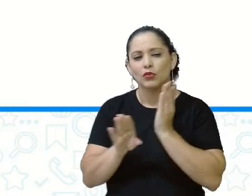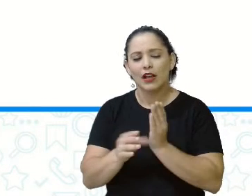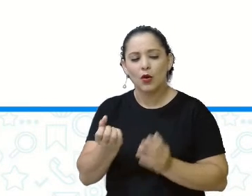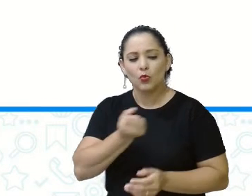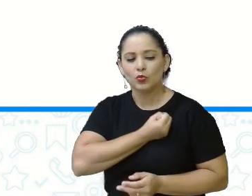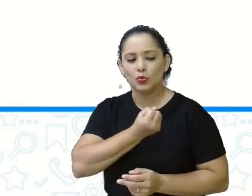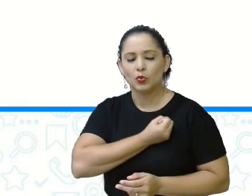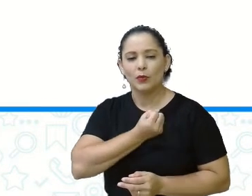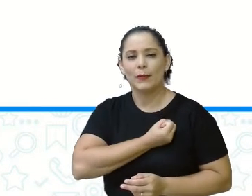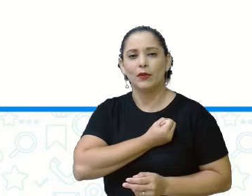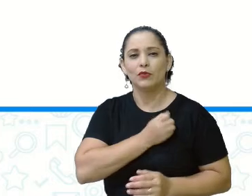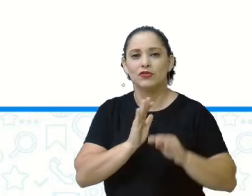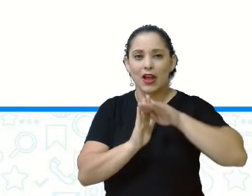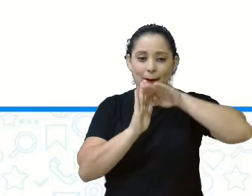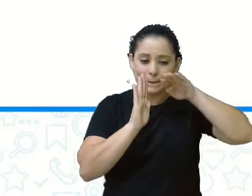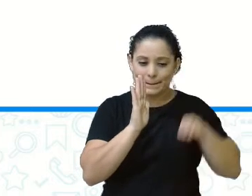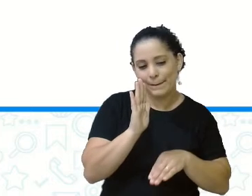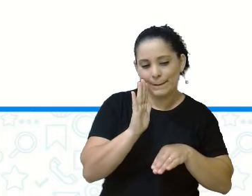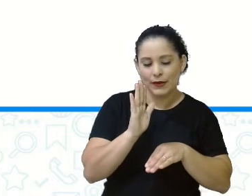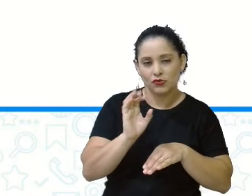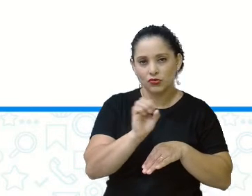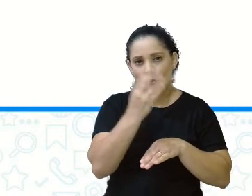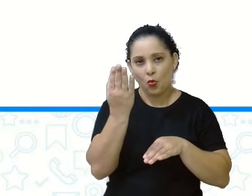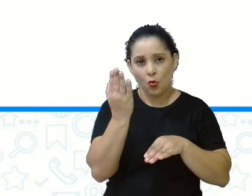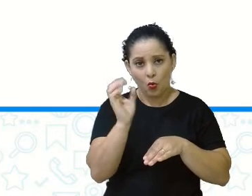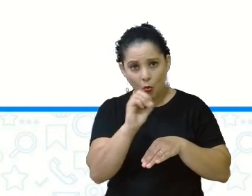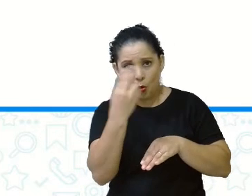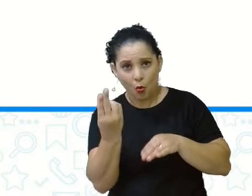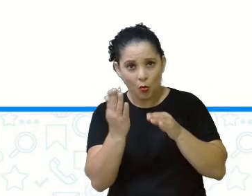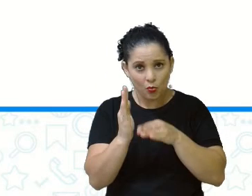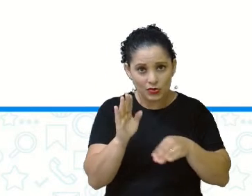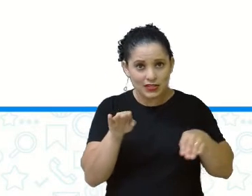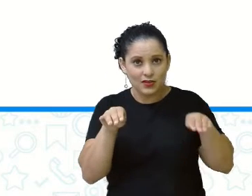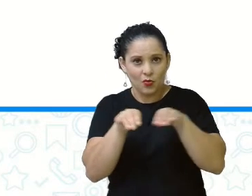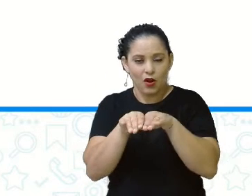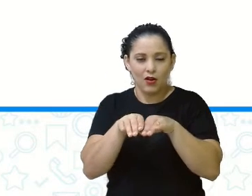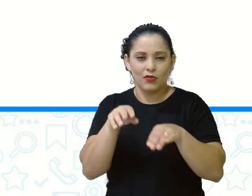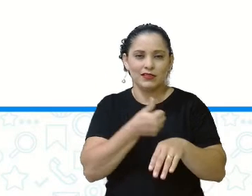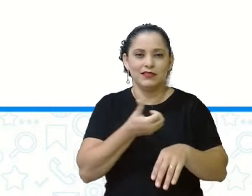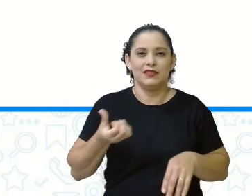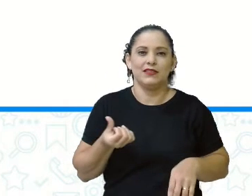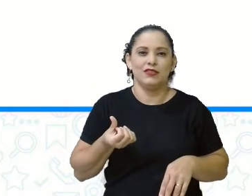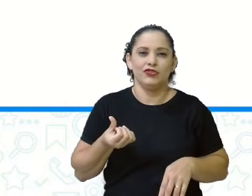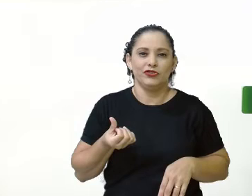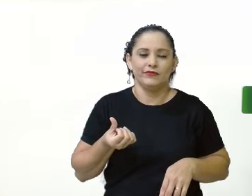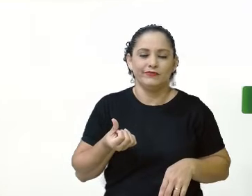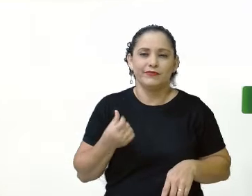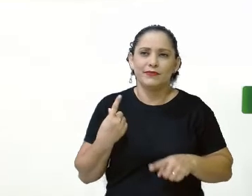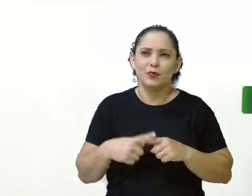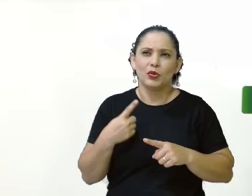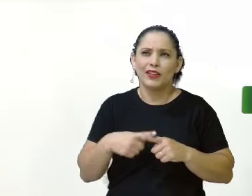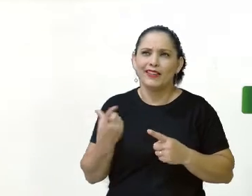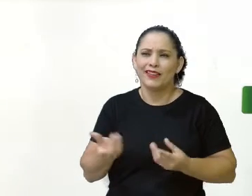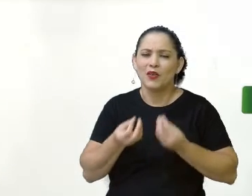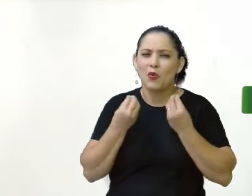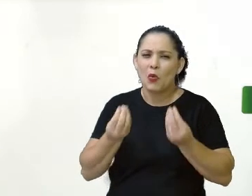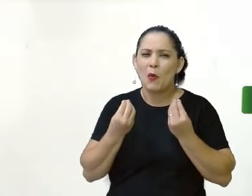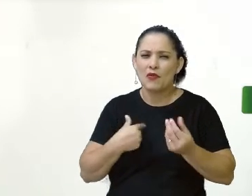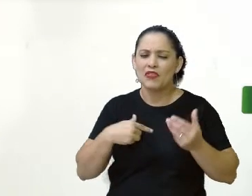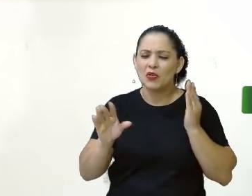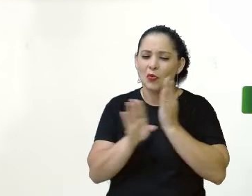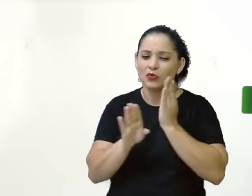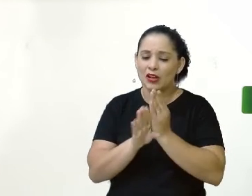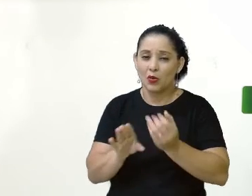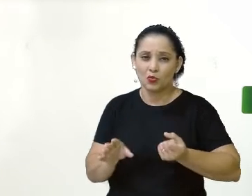seja menor ou igual a 16. Presta atenção nisso, porque não tem lógica eu encontrar